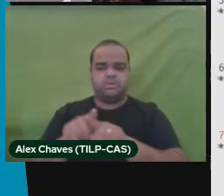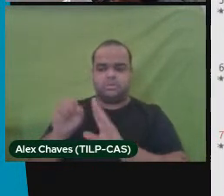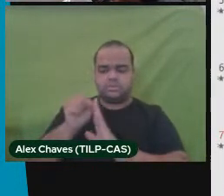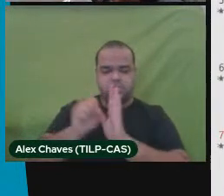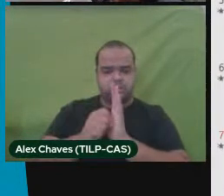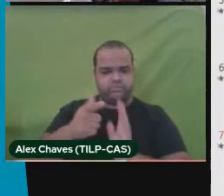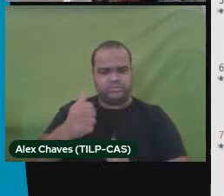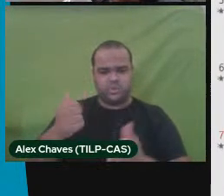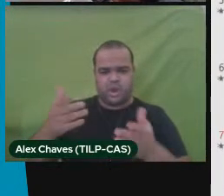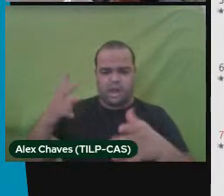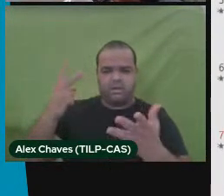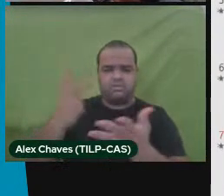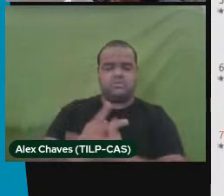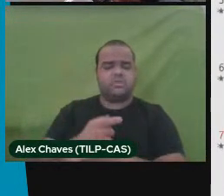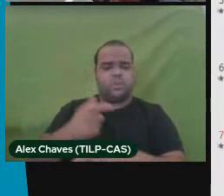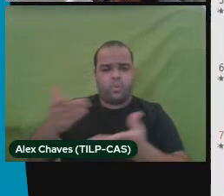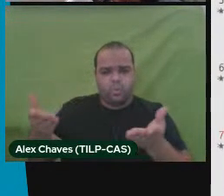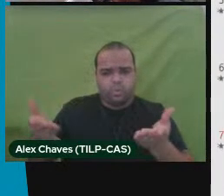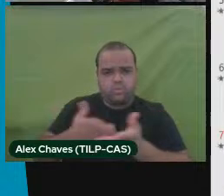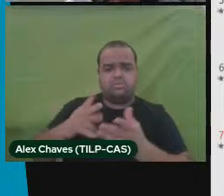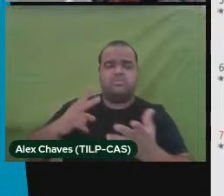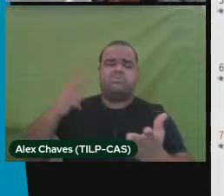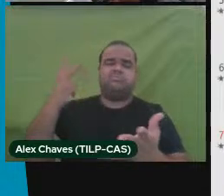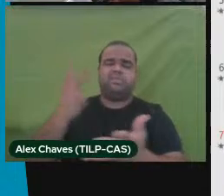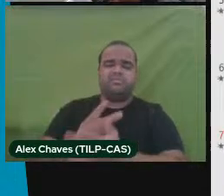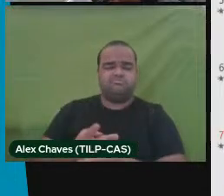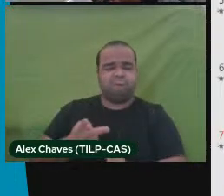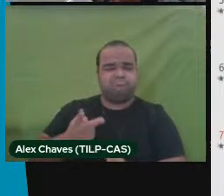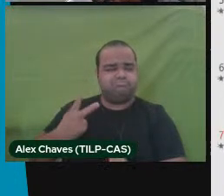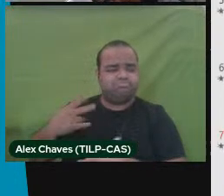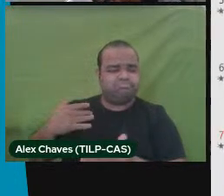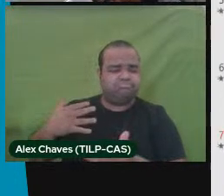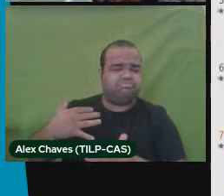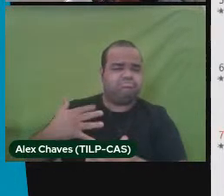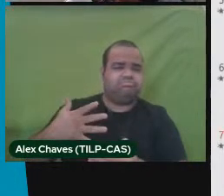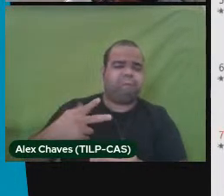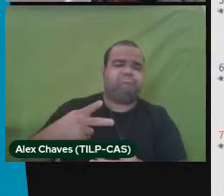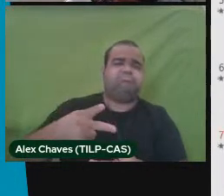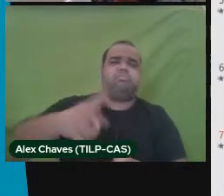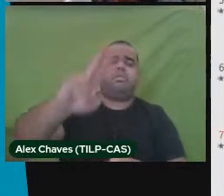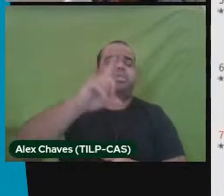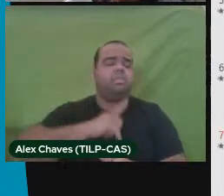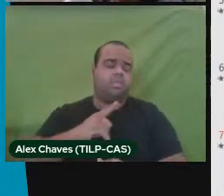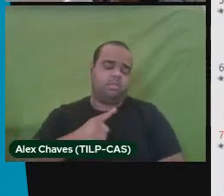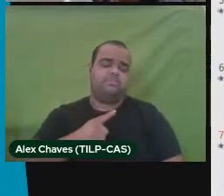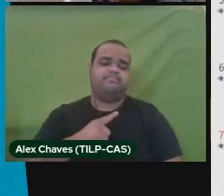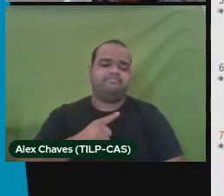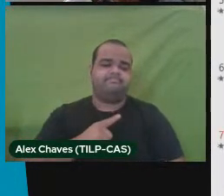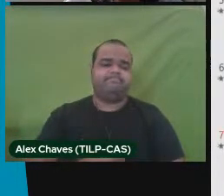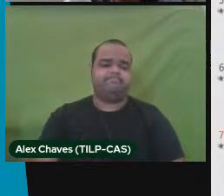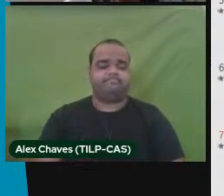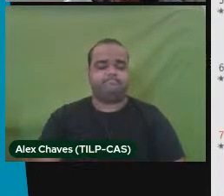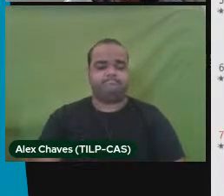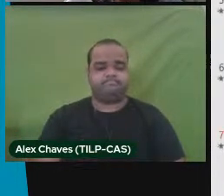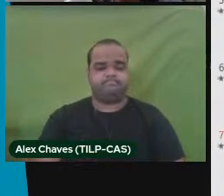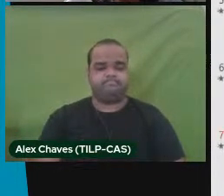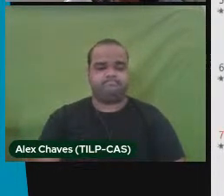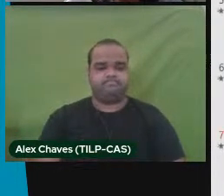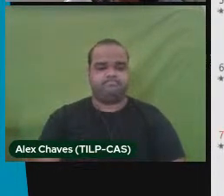hoje. É uma longa carreira, é uma longa caminhada. Da mesma